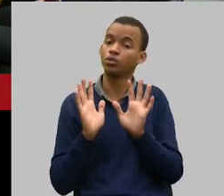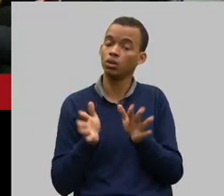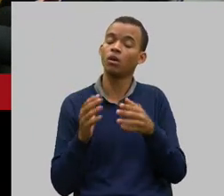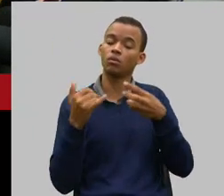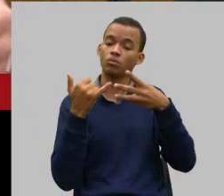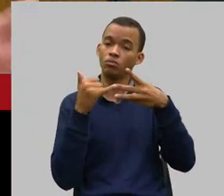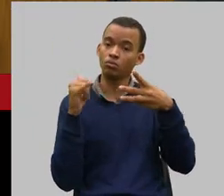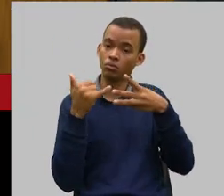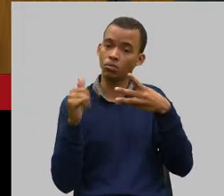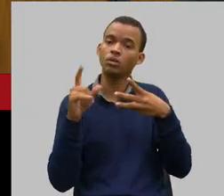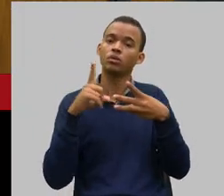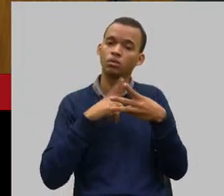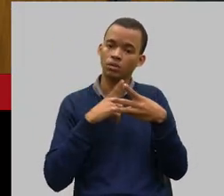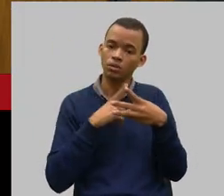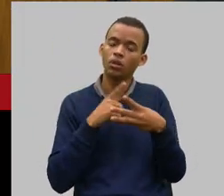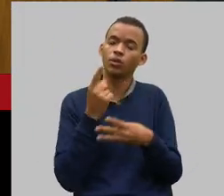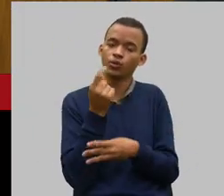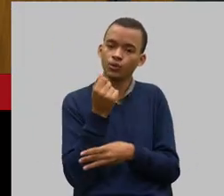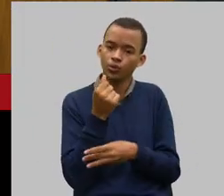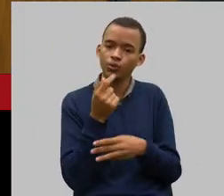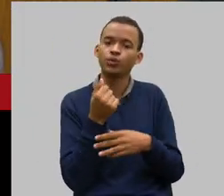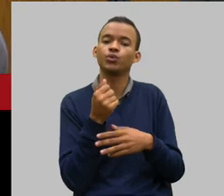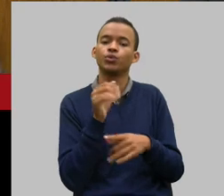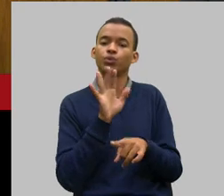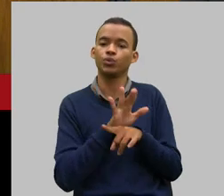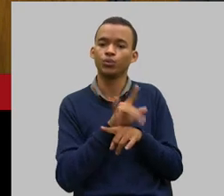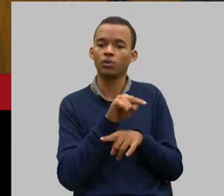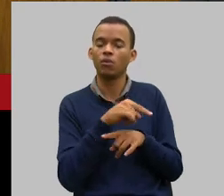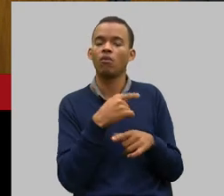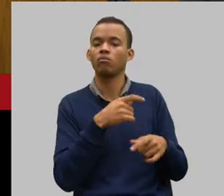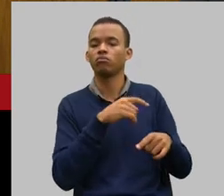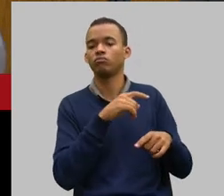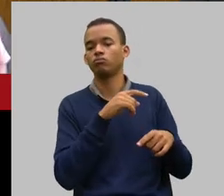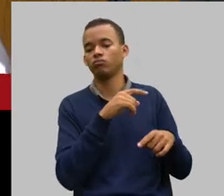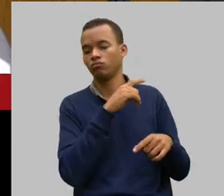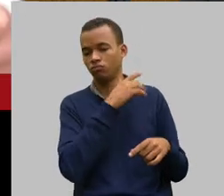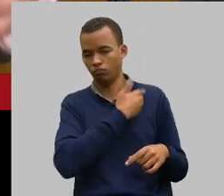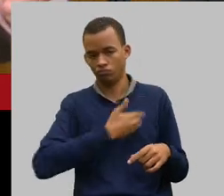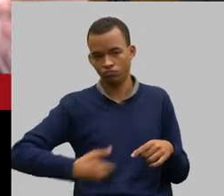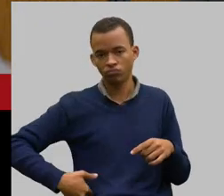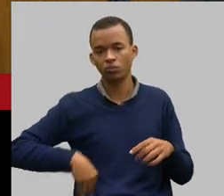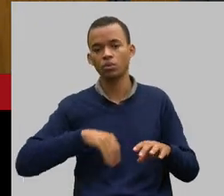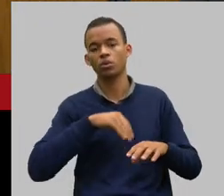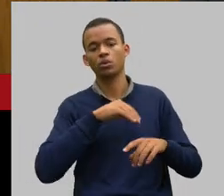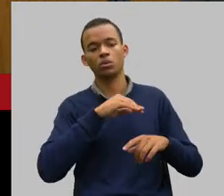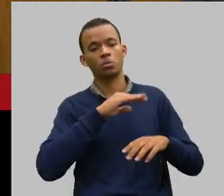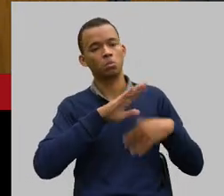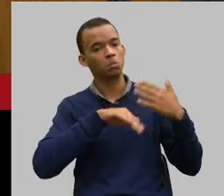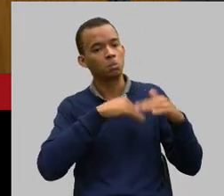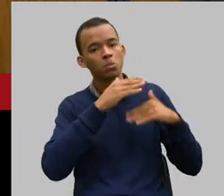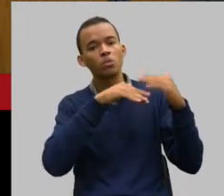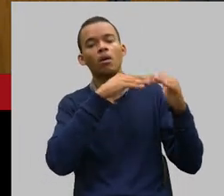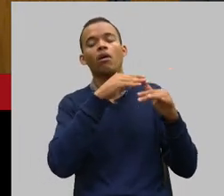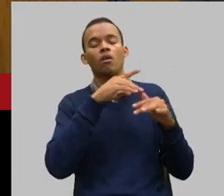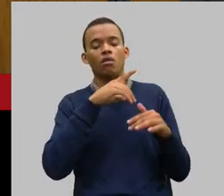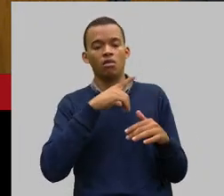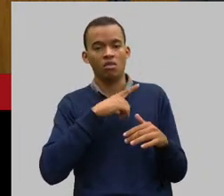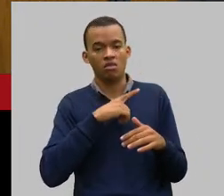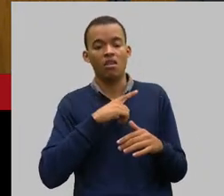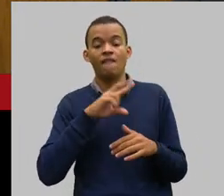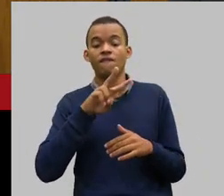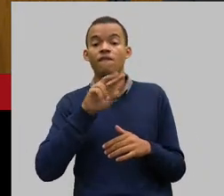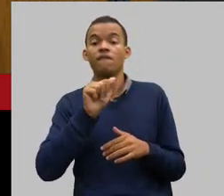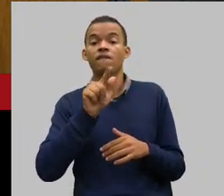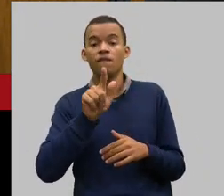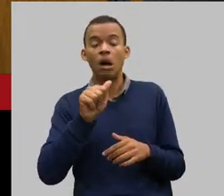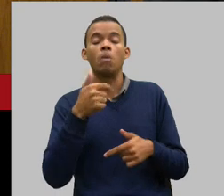hoje gera receita é pro estado estatal hoje que mais gera concerteza emprego e renda para todos os mineiros e mineiras temos que melhorar